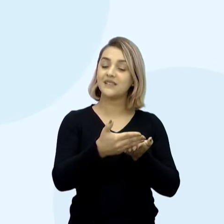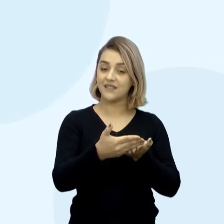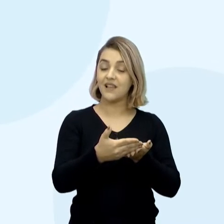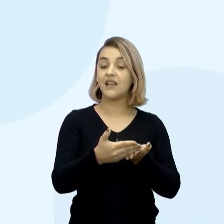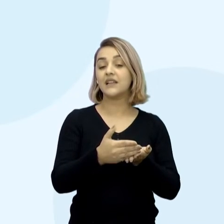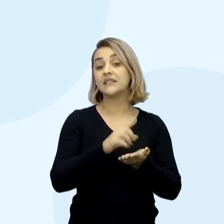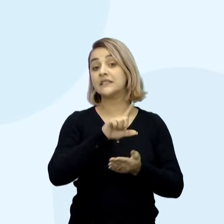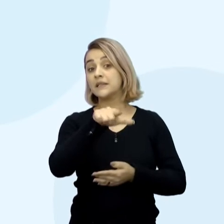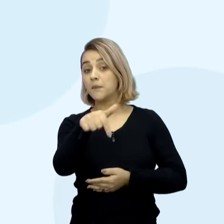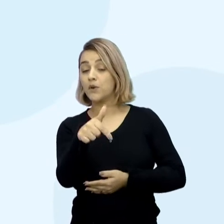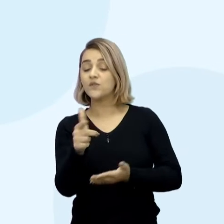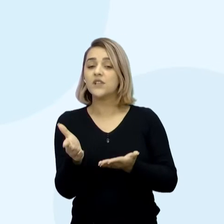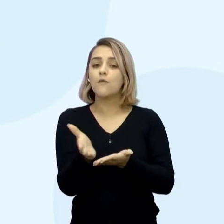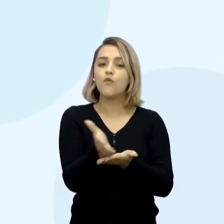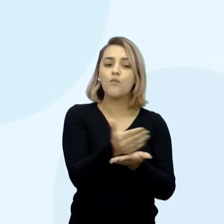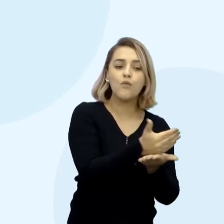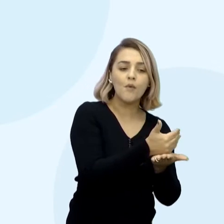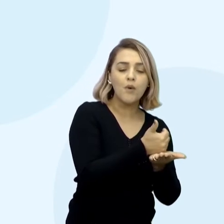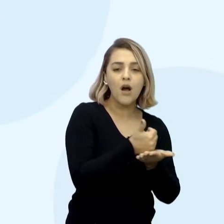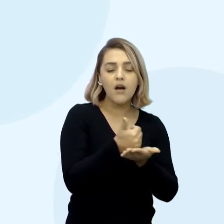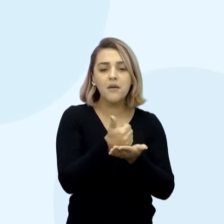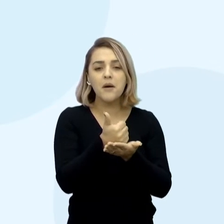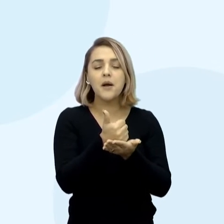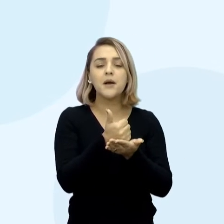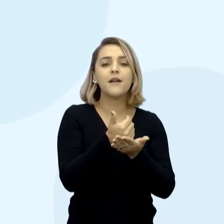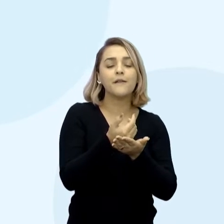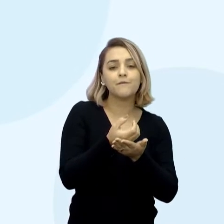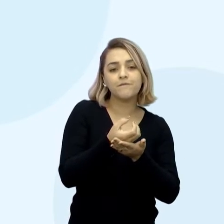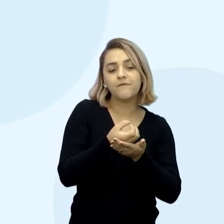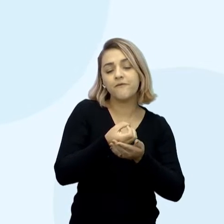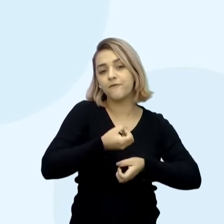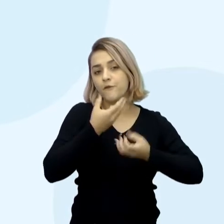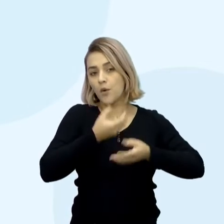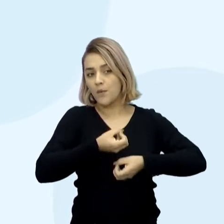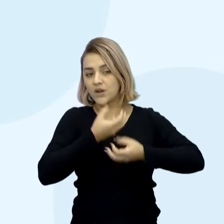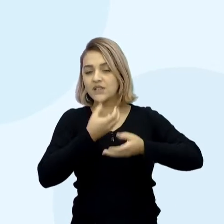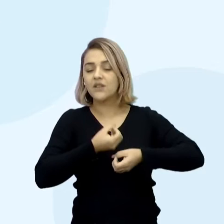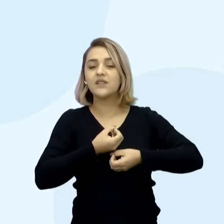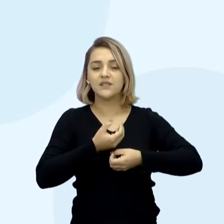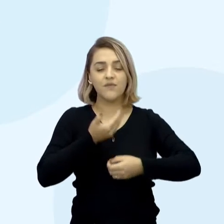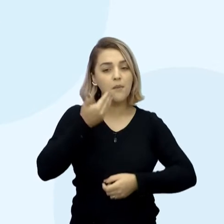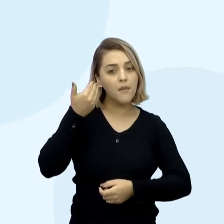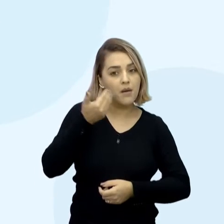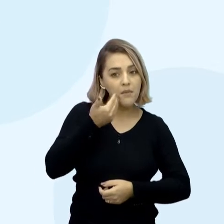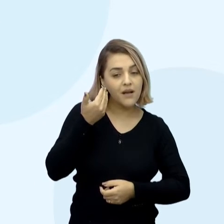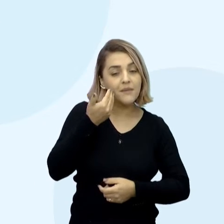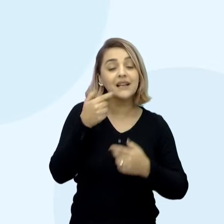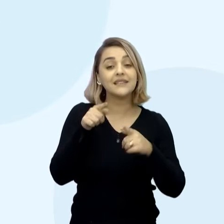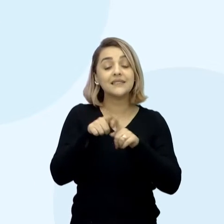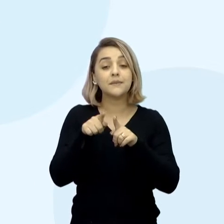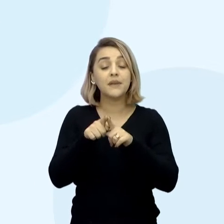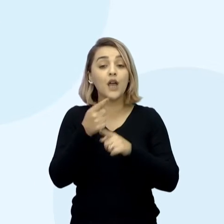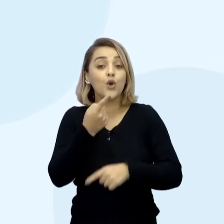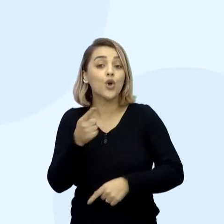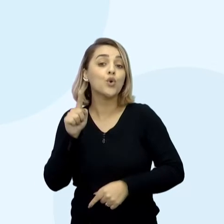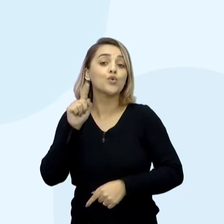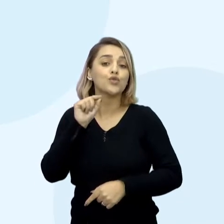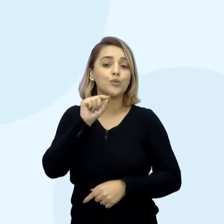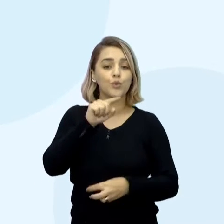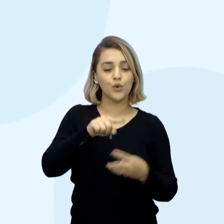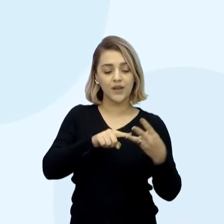recolher informações sobre esse espaço de vivência e, por fim, você vai escolher o